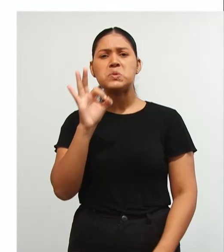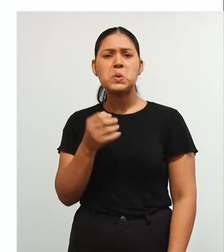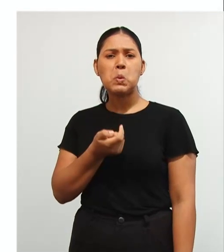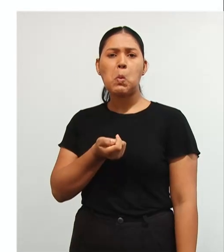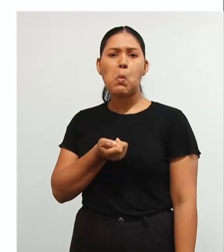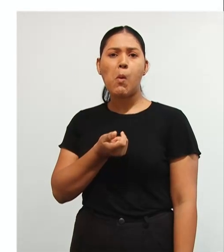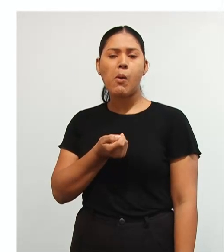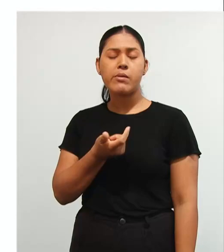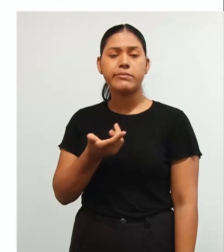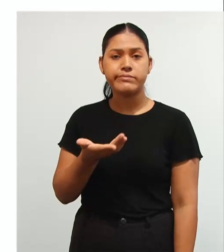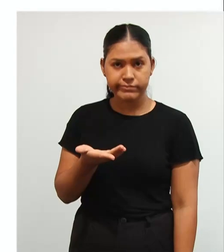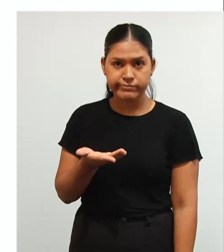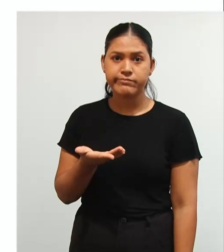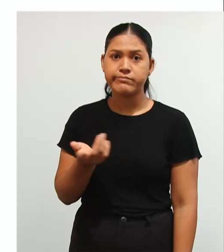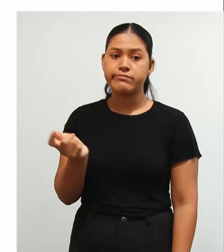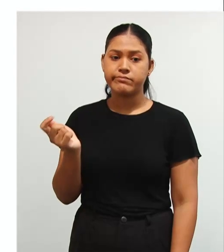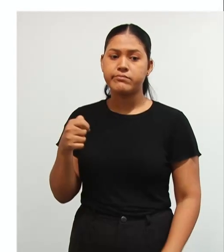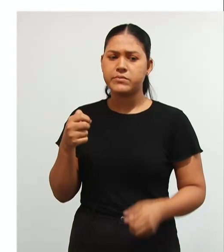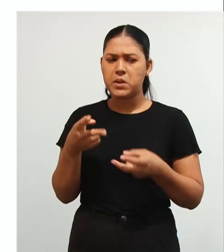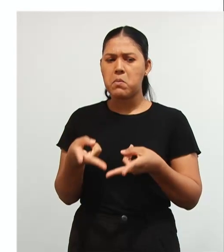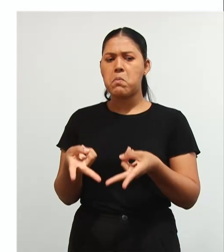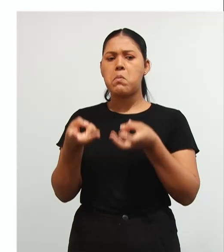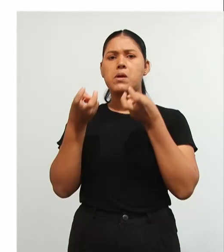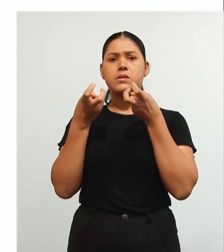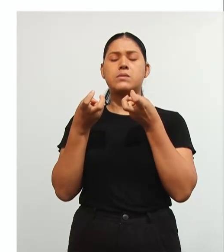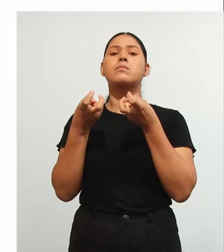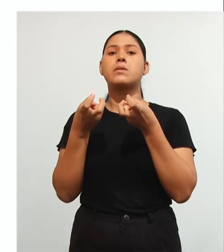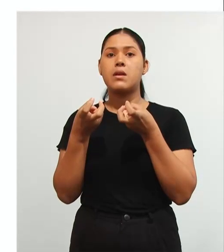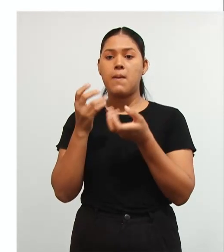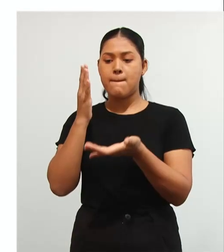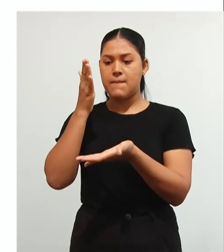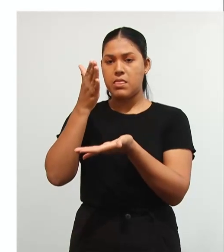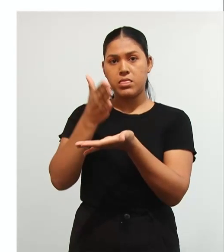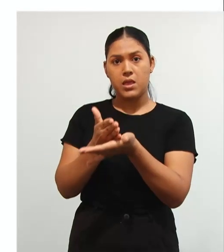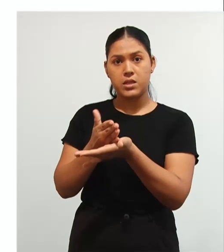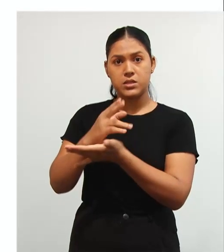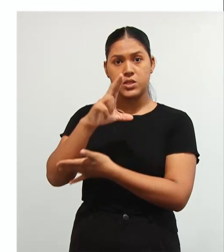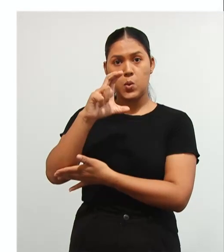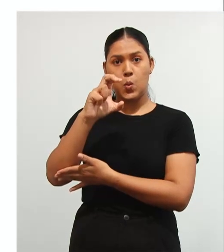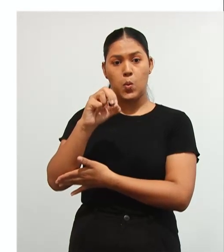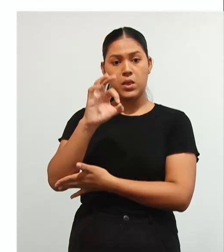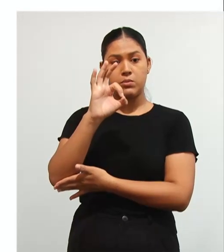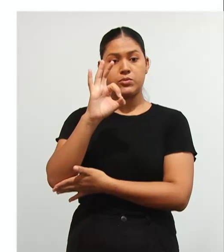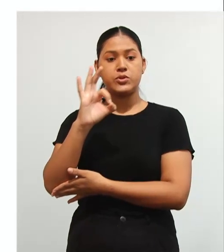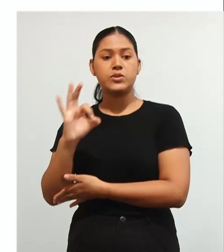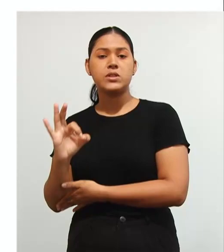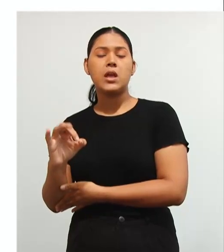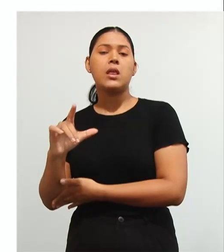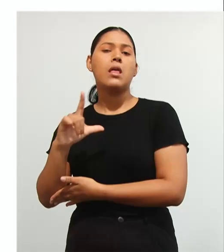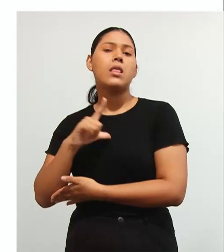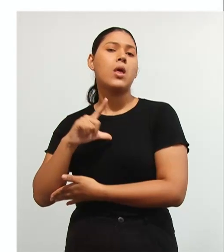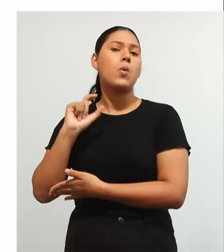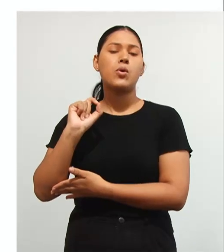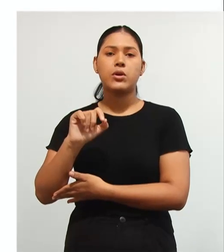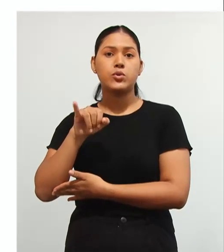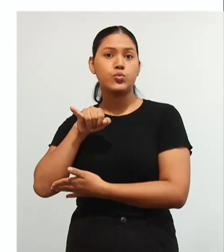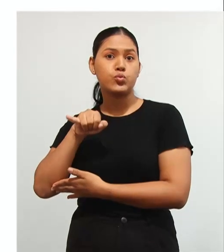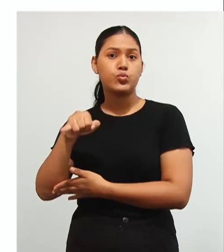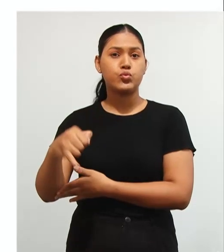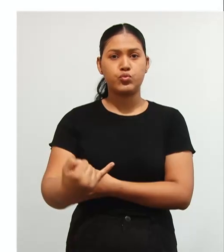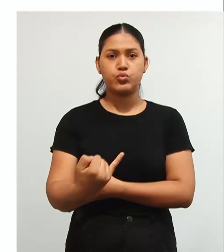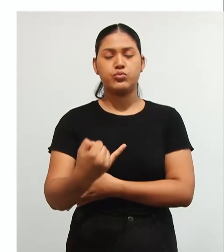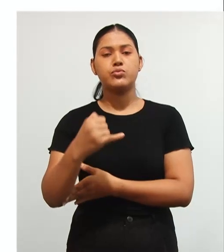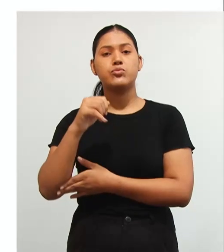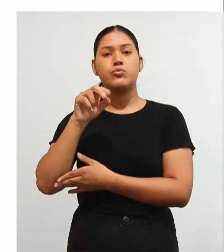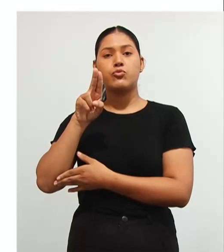PIB. O que observamos principalmente é que metade do nosso orçamento é gasto com juros da dívida e aí do que